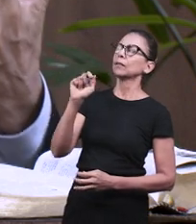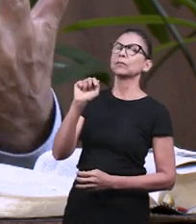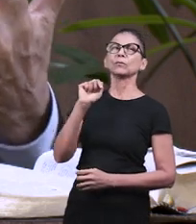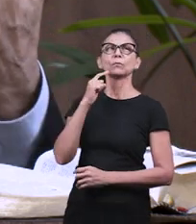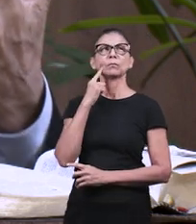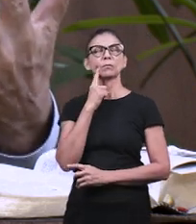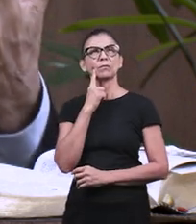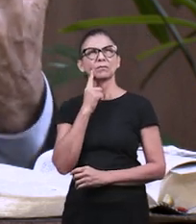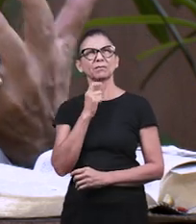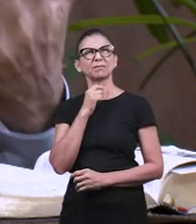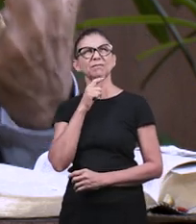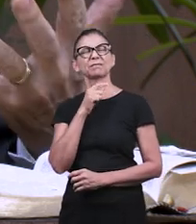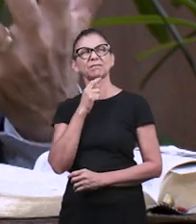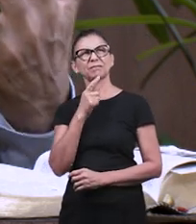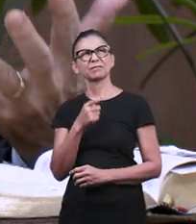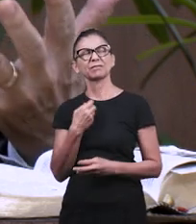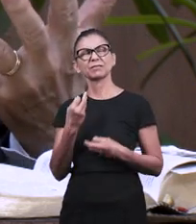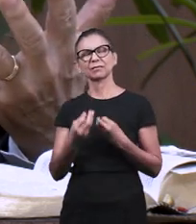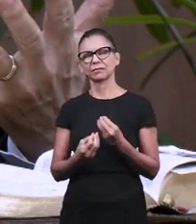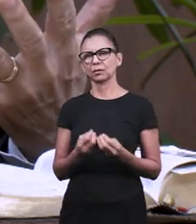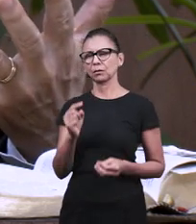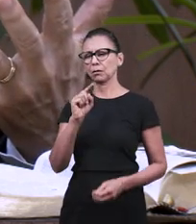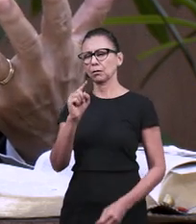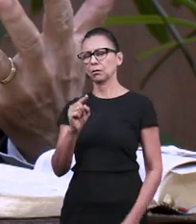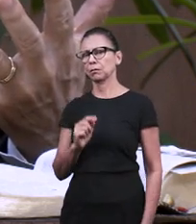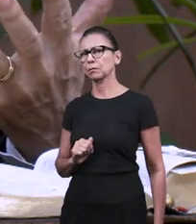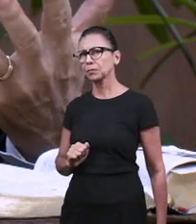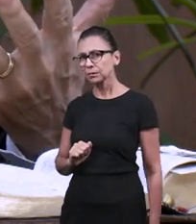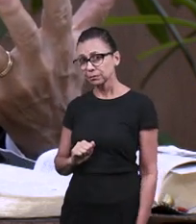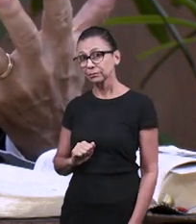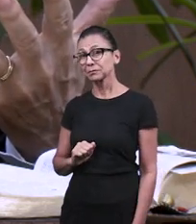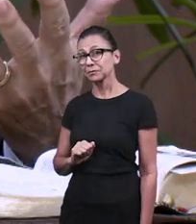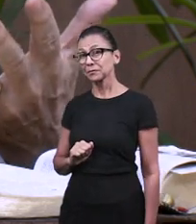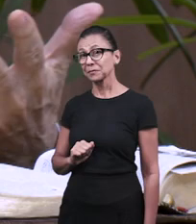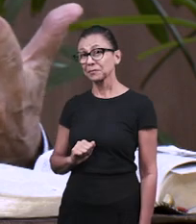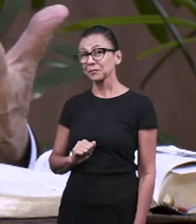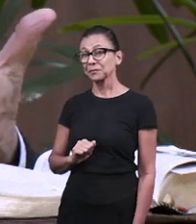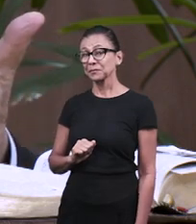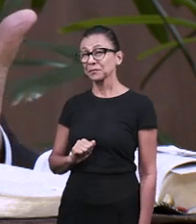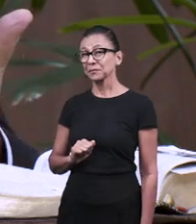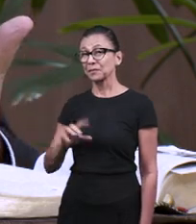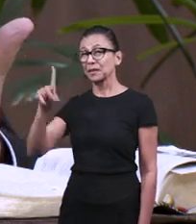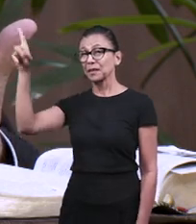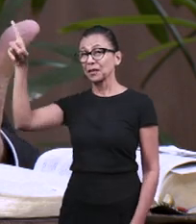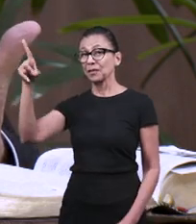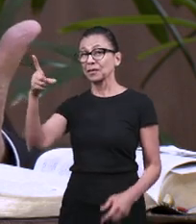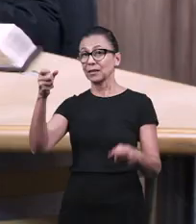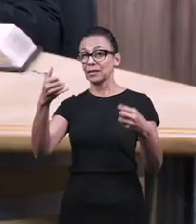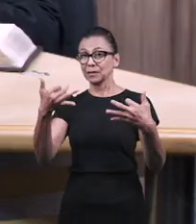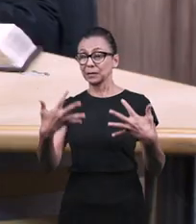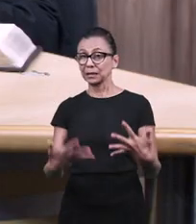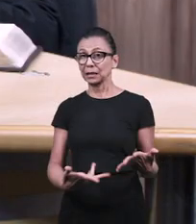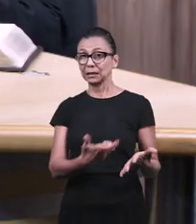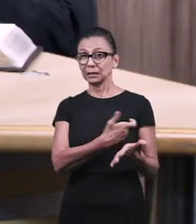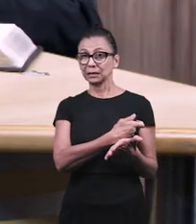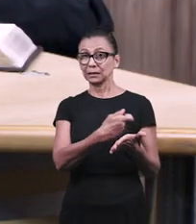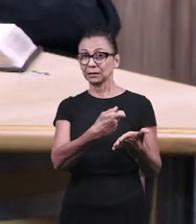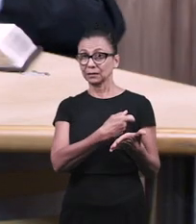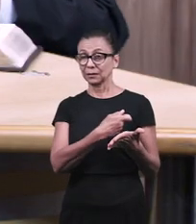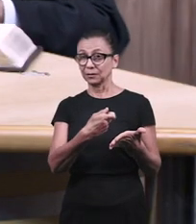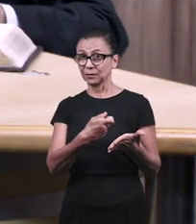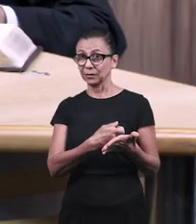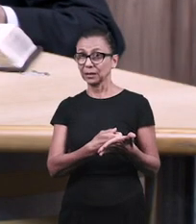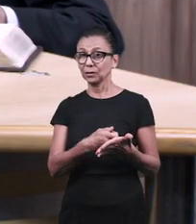numa dúvida aqui, como que é isso? Mas acontece que Deus estava escrevendo para o homem e para a